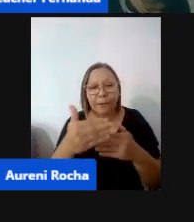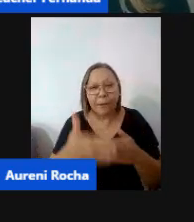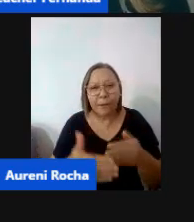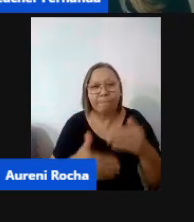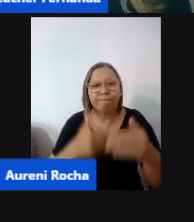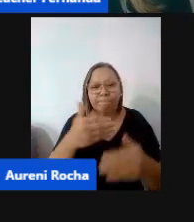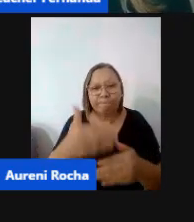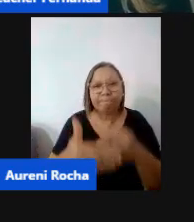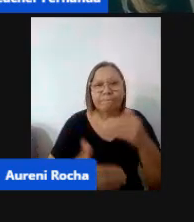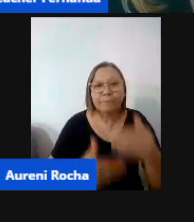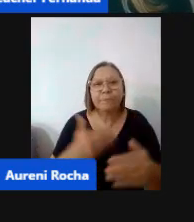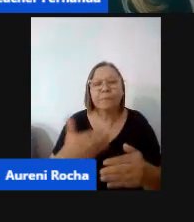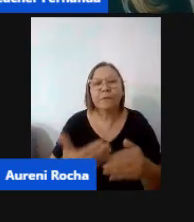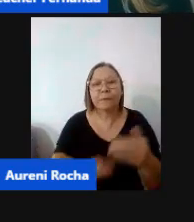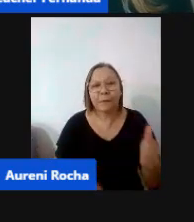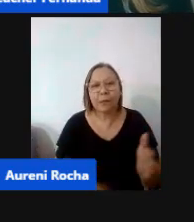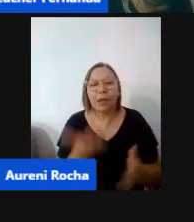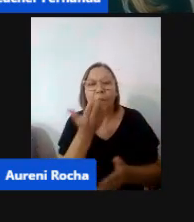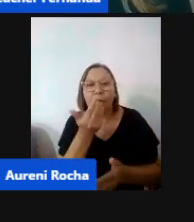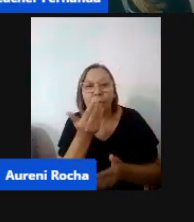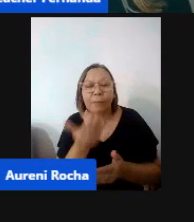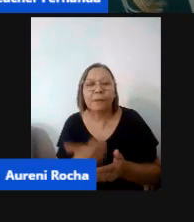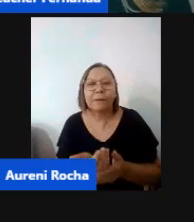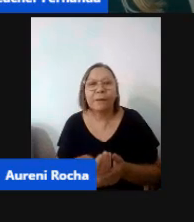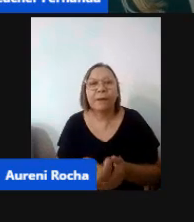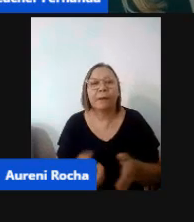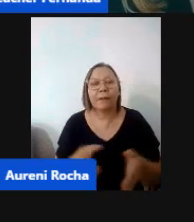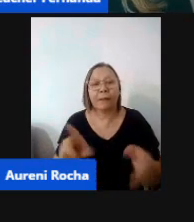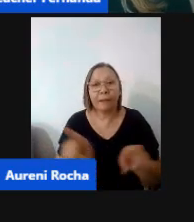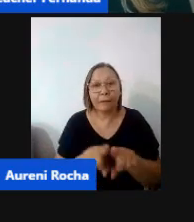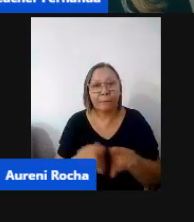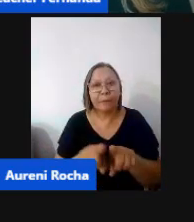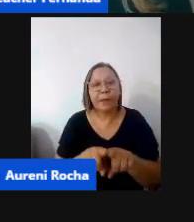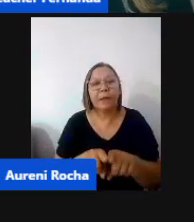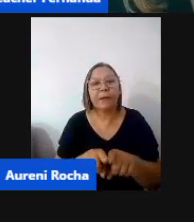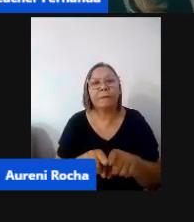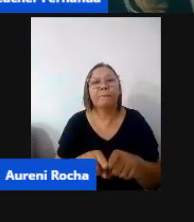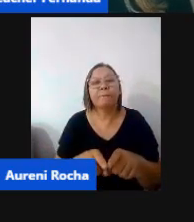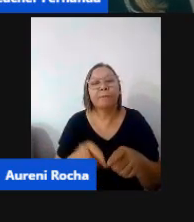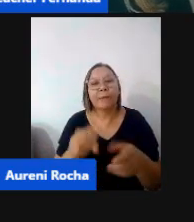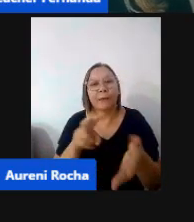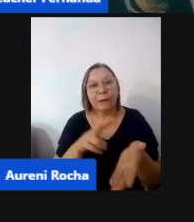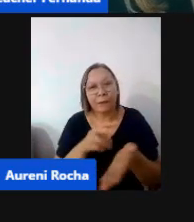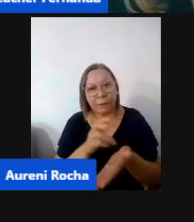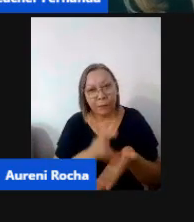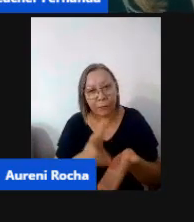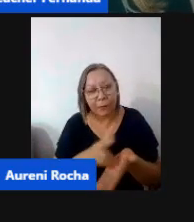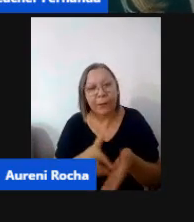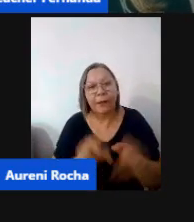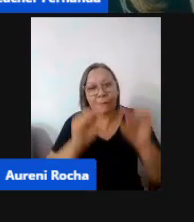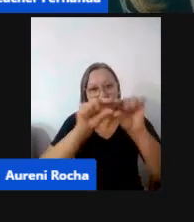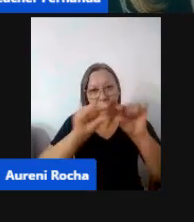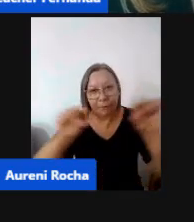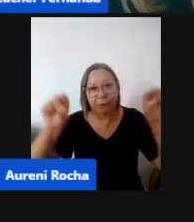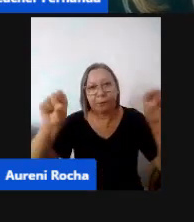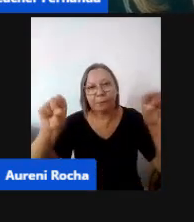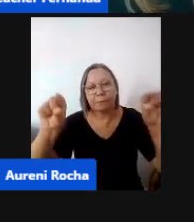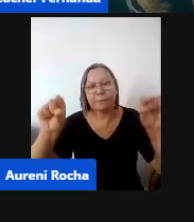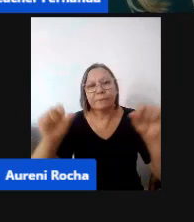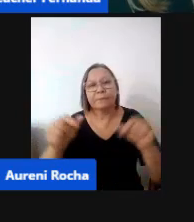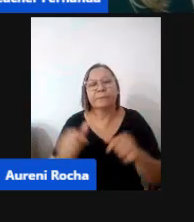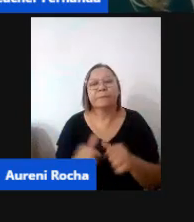vocabulário, revisamos isso e trabalhamos com as frases. Muito bem. O que